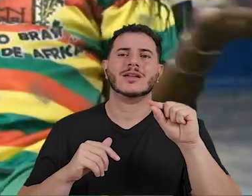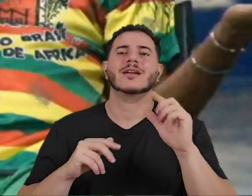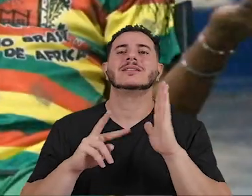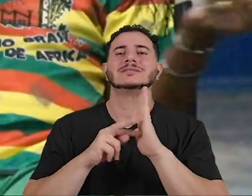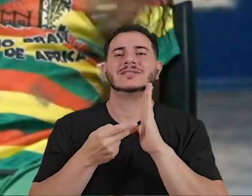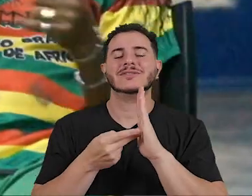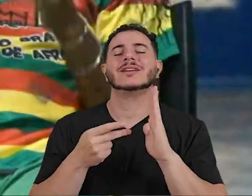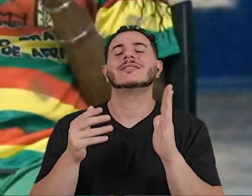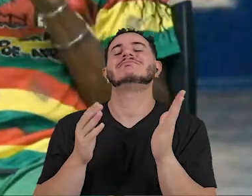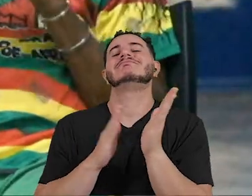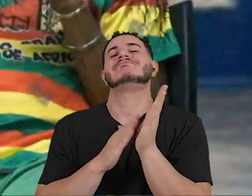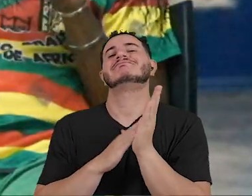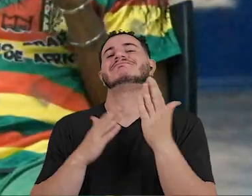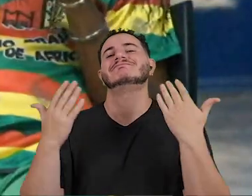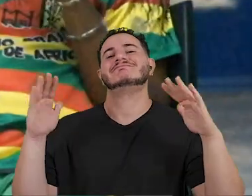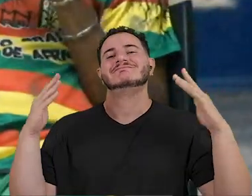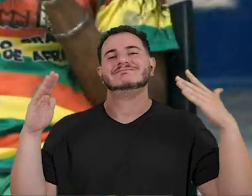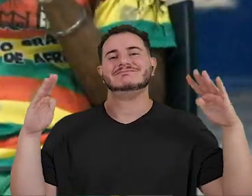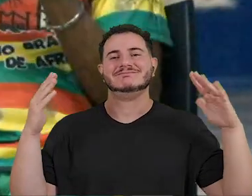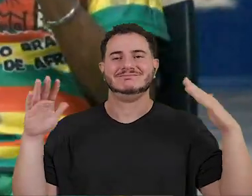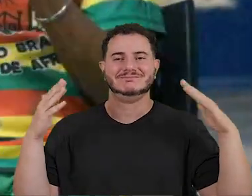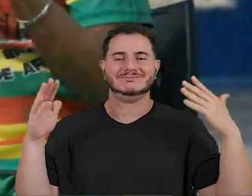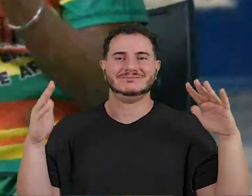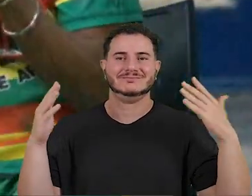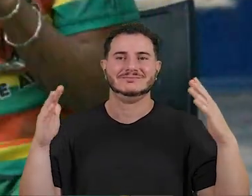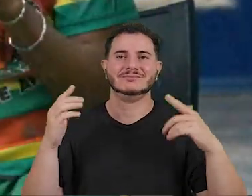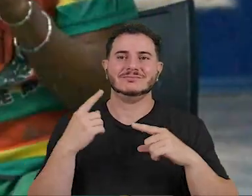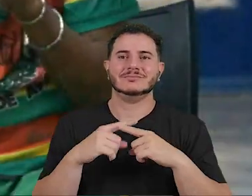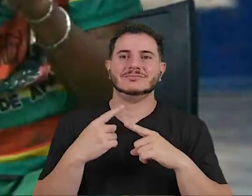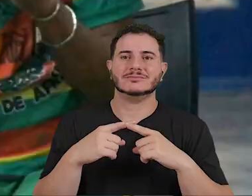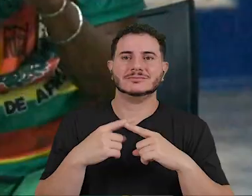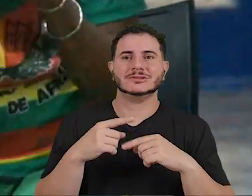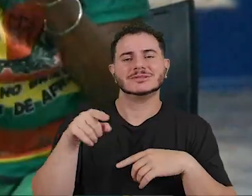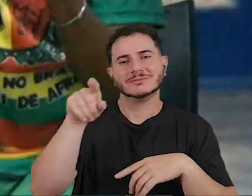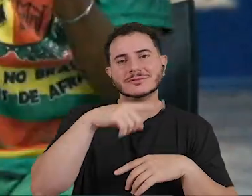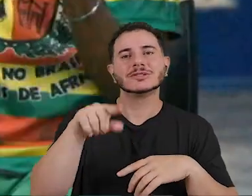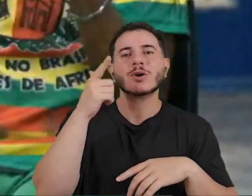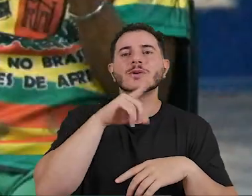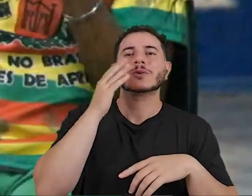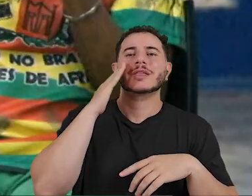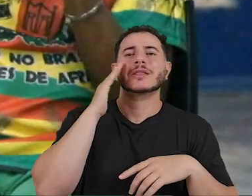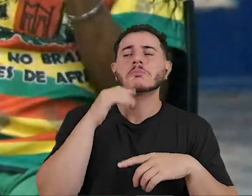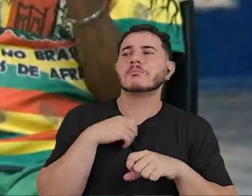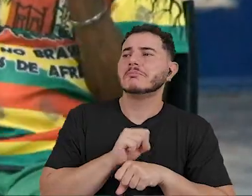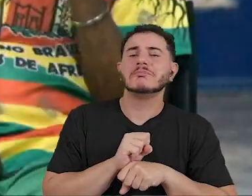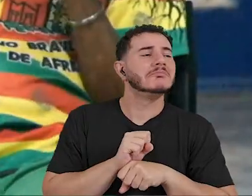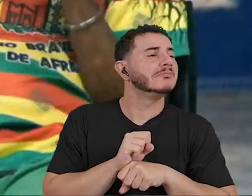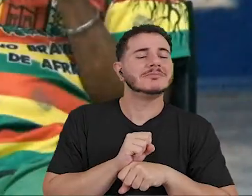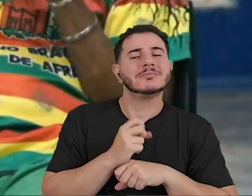Porque foi uma resposta, você esperava que eu fosse fazer, né? Não, só isso.